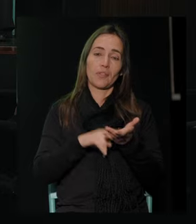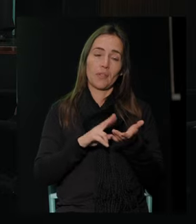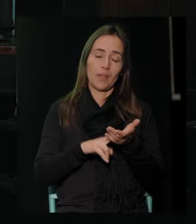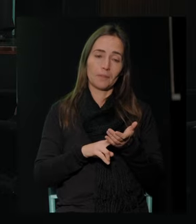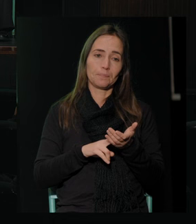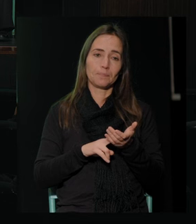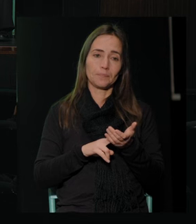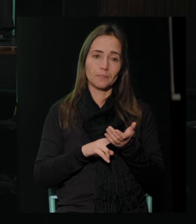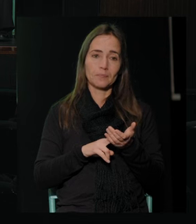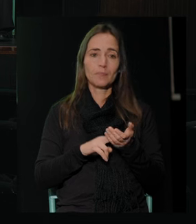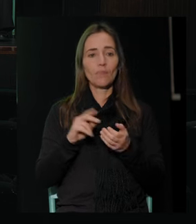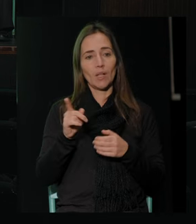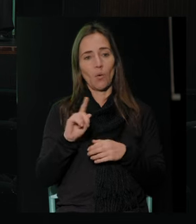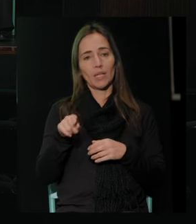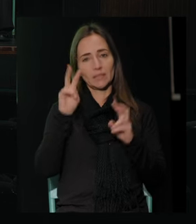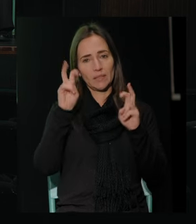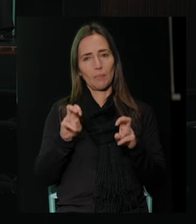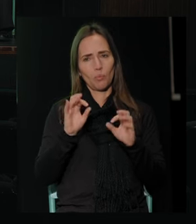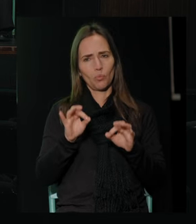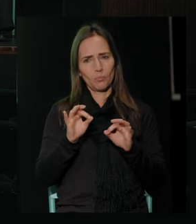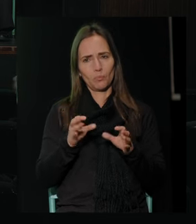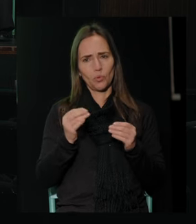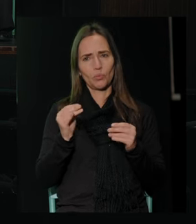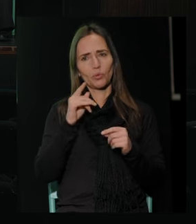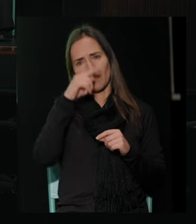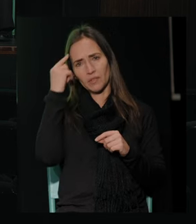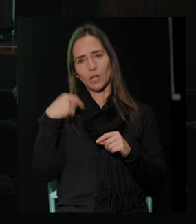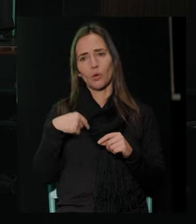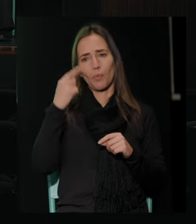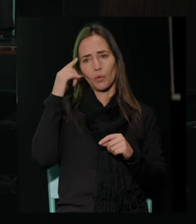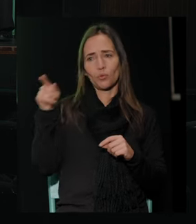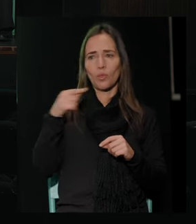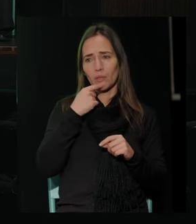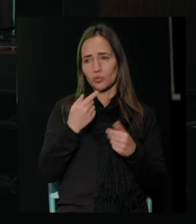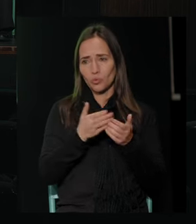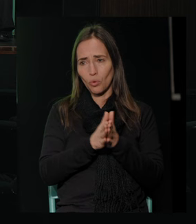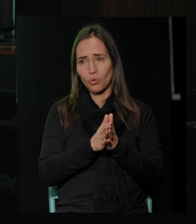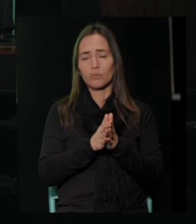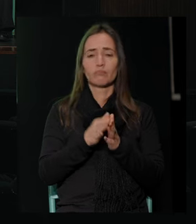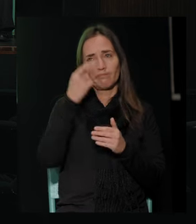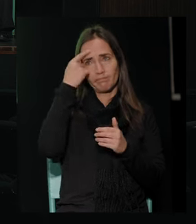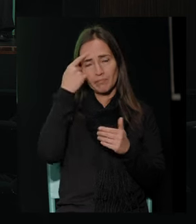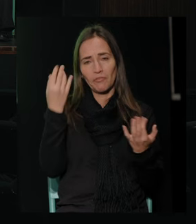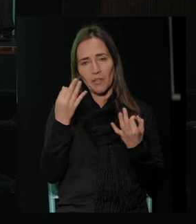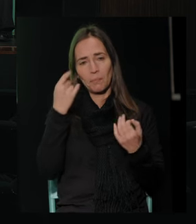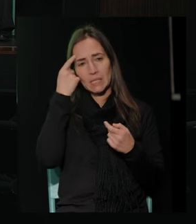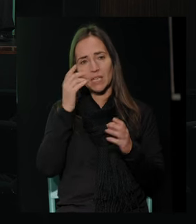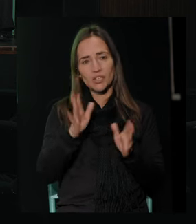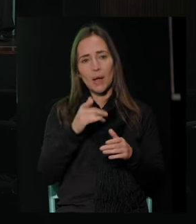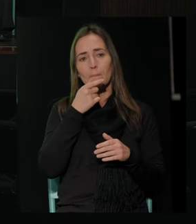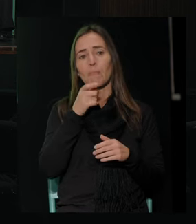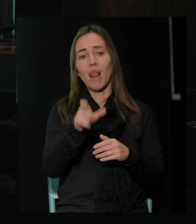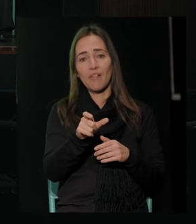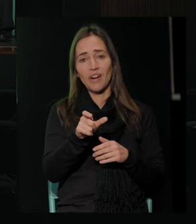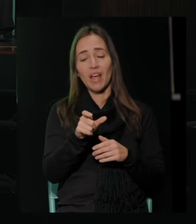se Sim, não fui não, claro. Esse termo é mesmo difícil, porque eu compreendo tudo o que tu disseste, conheço, já pensei sobre isso, mas a palavra de